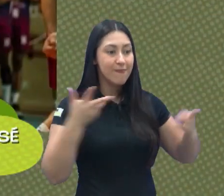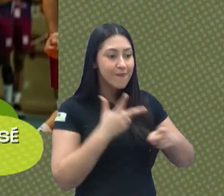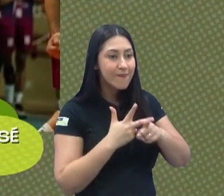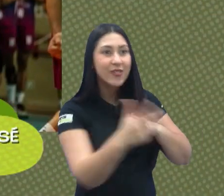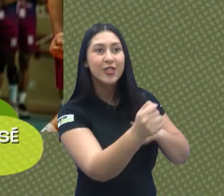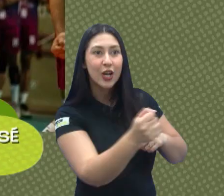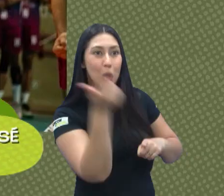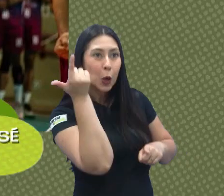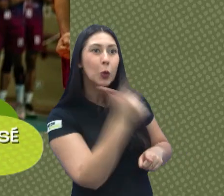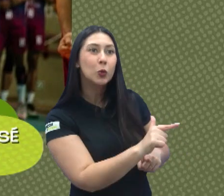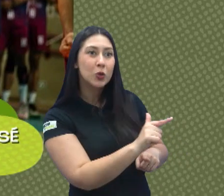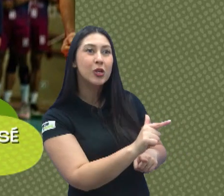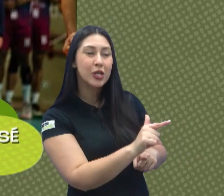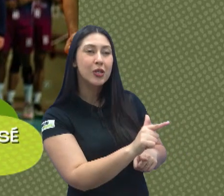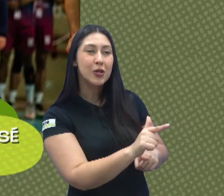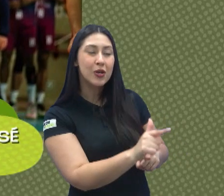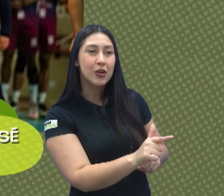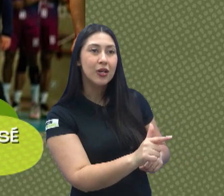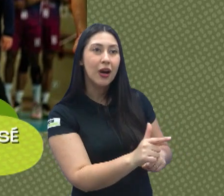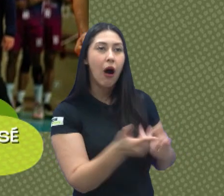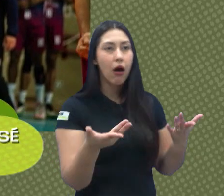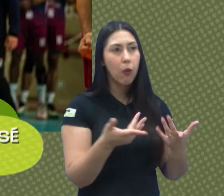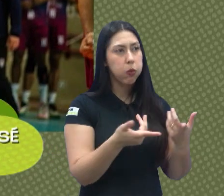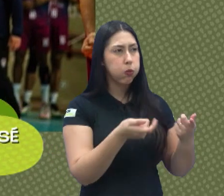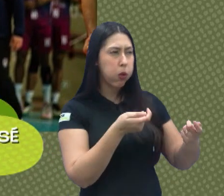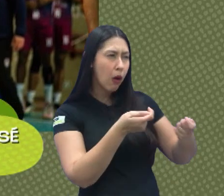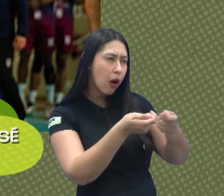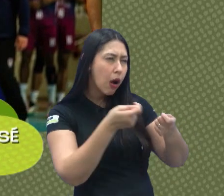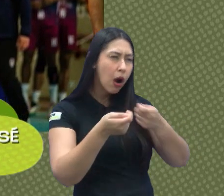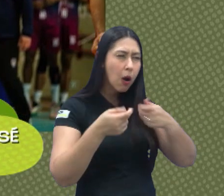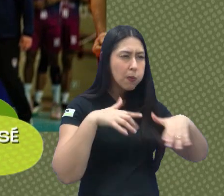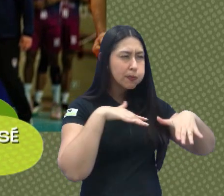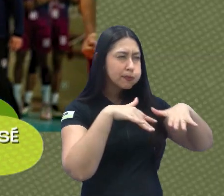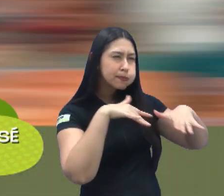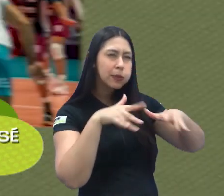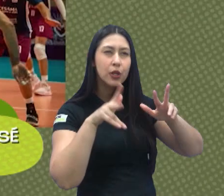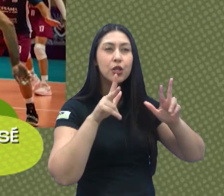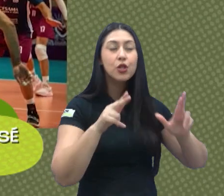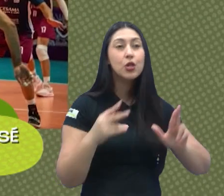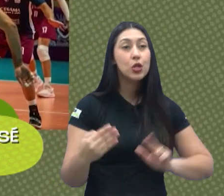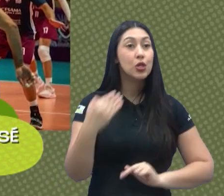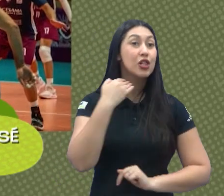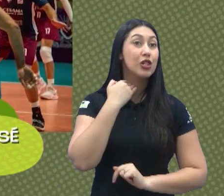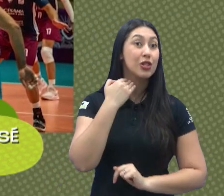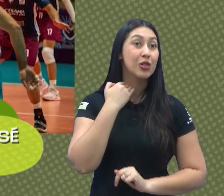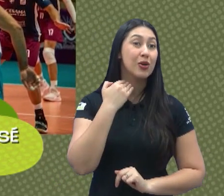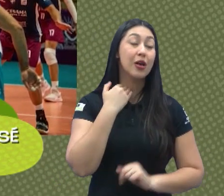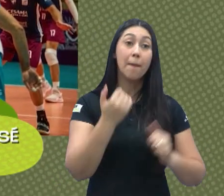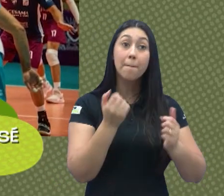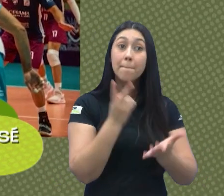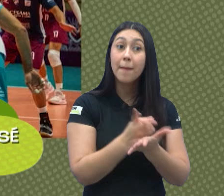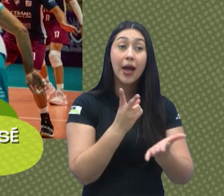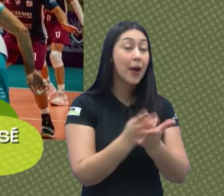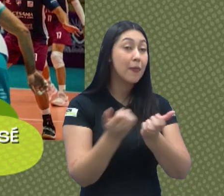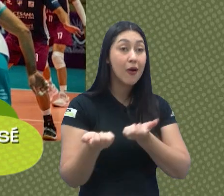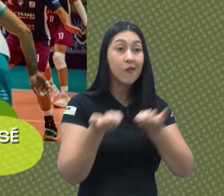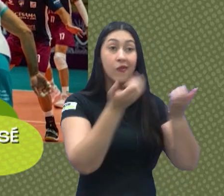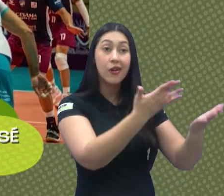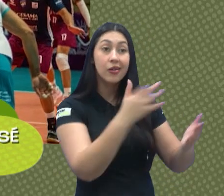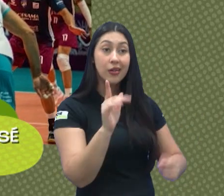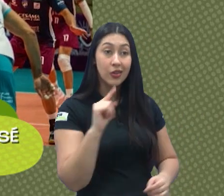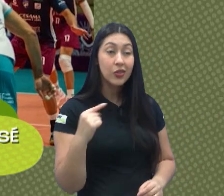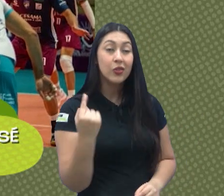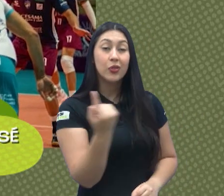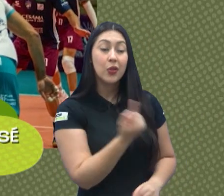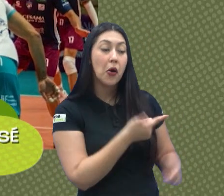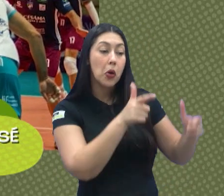de conseguir ganhar o jogo, de comandar o jogo o tempo inteiro, como foi lá em Juiz de Fora, um jogo fora de casa. A gente estava num